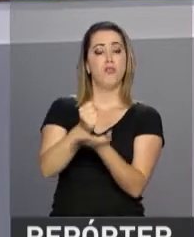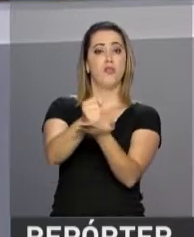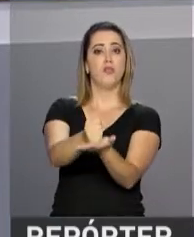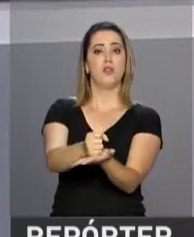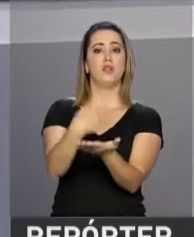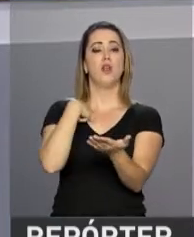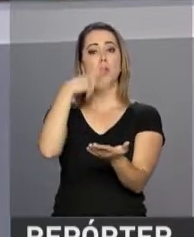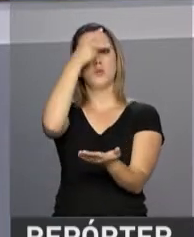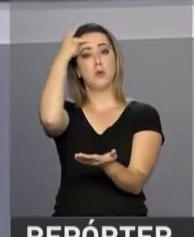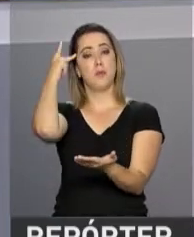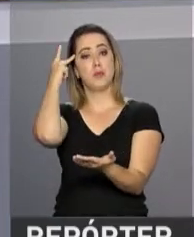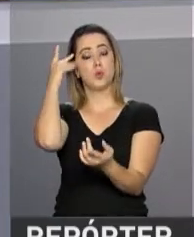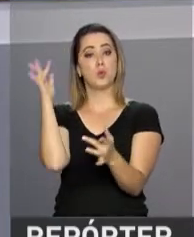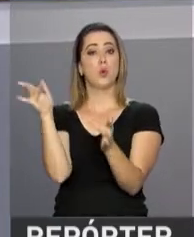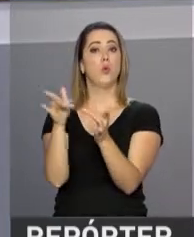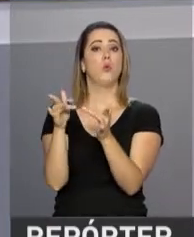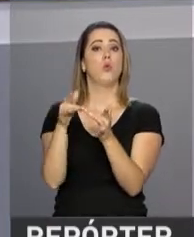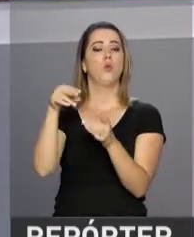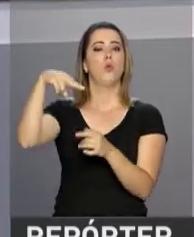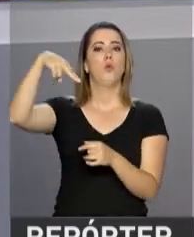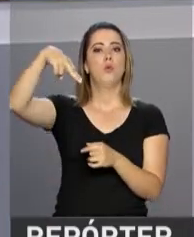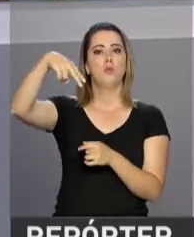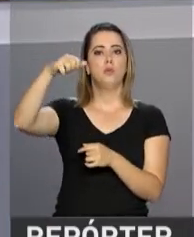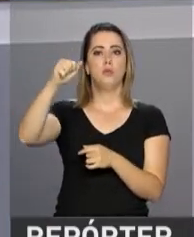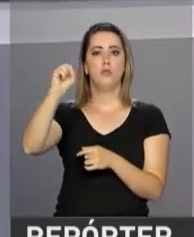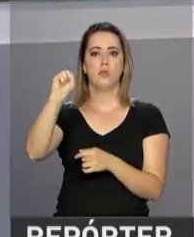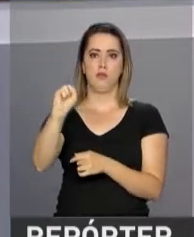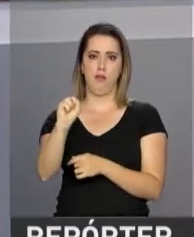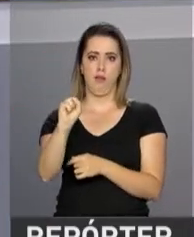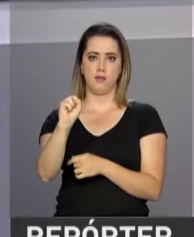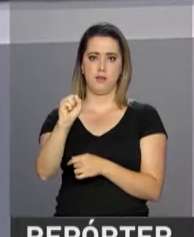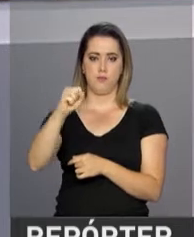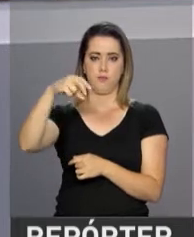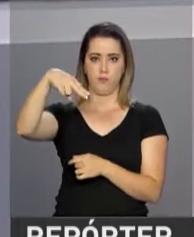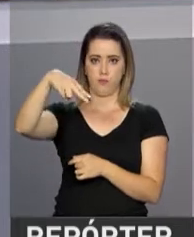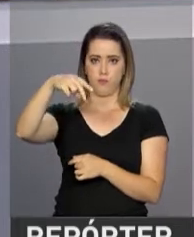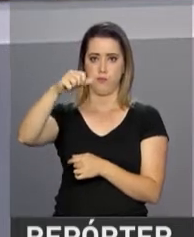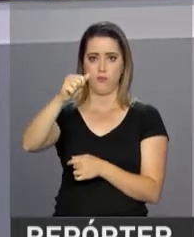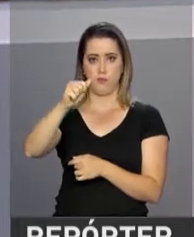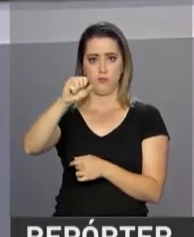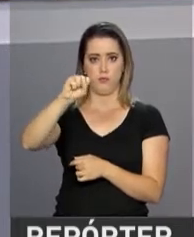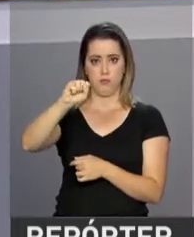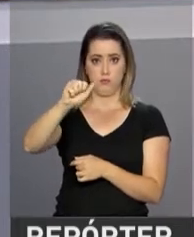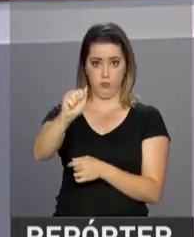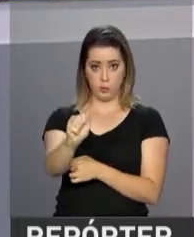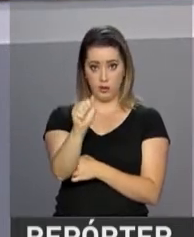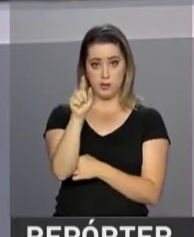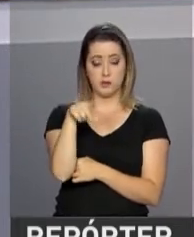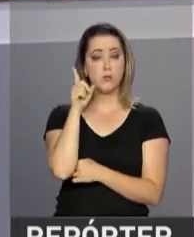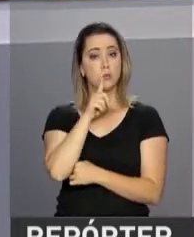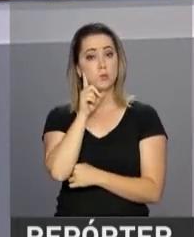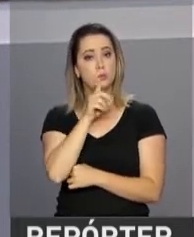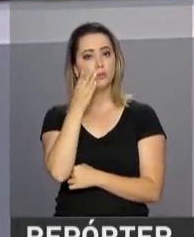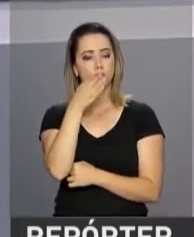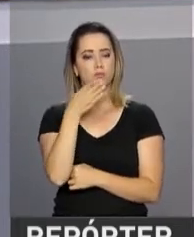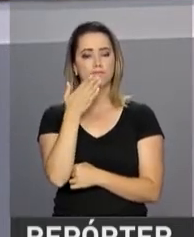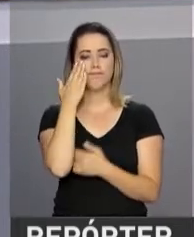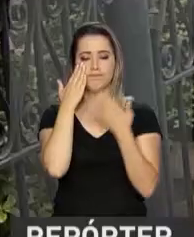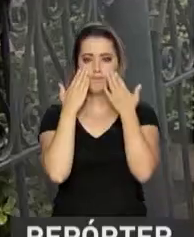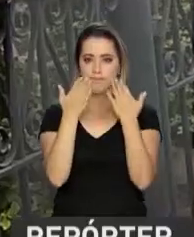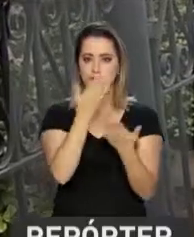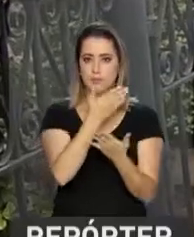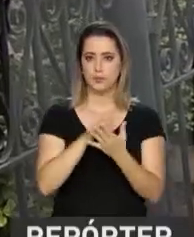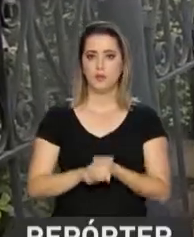por um profissional ligado à nasa agência espacial dos estados unidos e quem conta pra gente a repórter natália melo